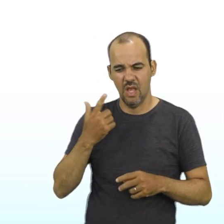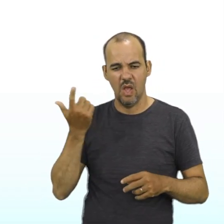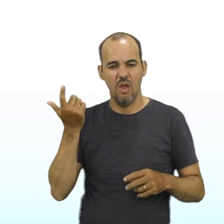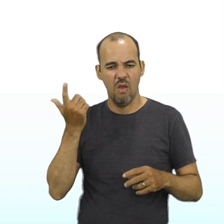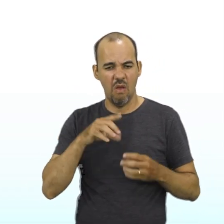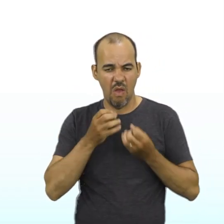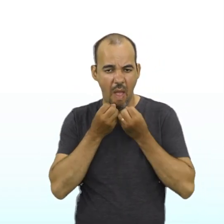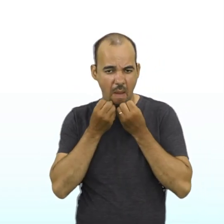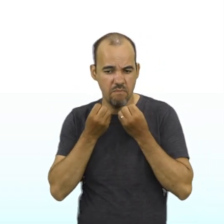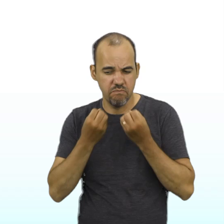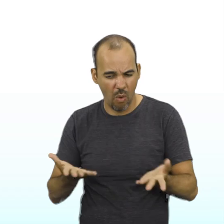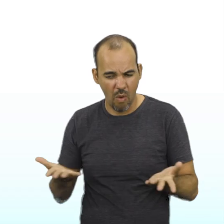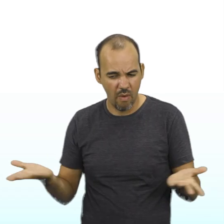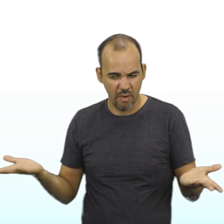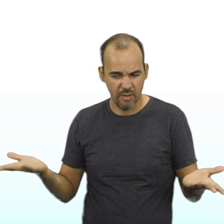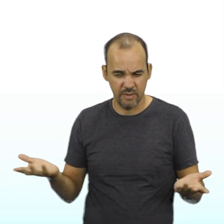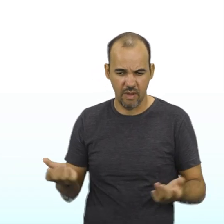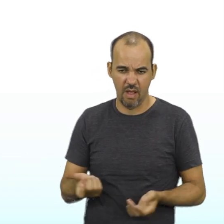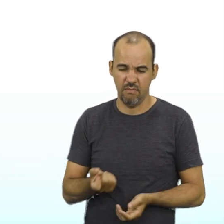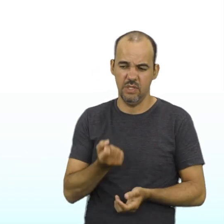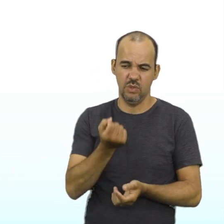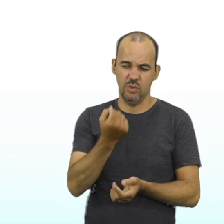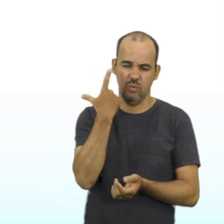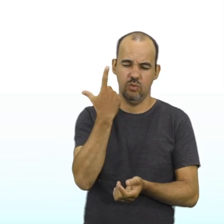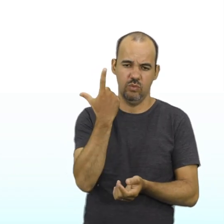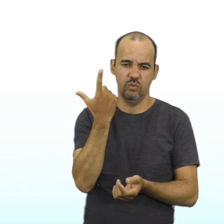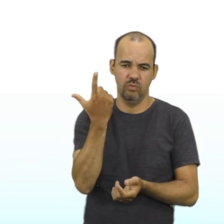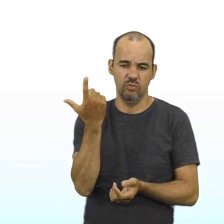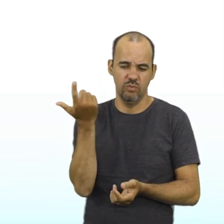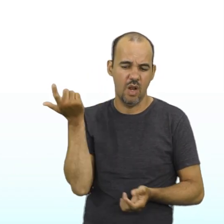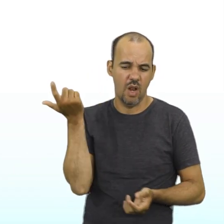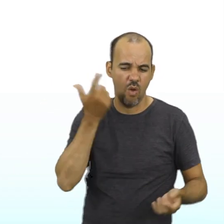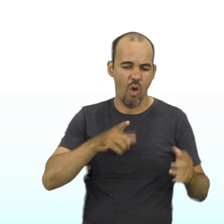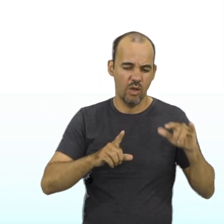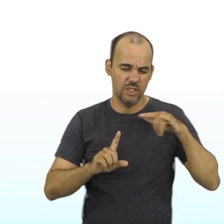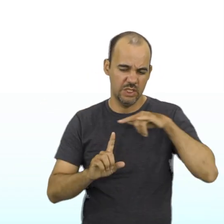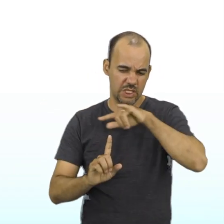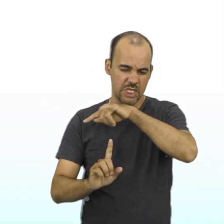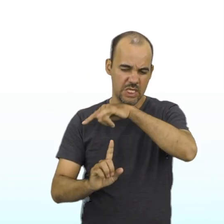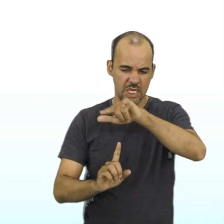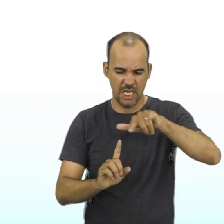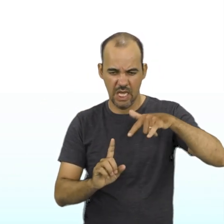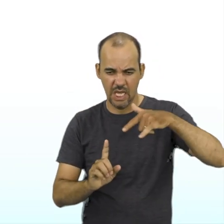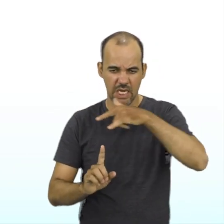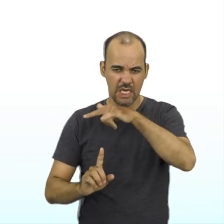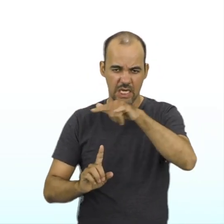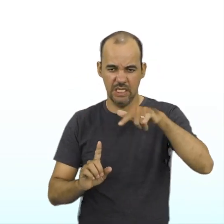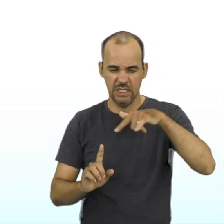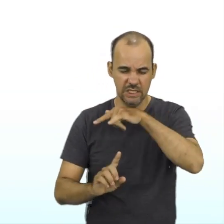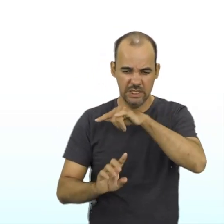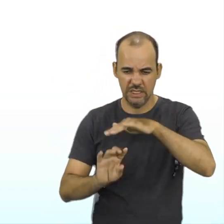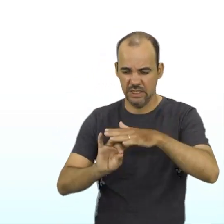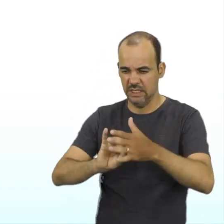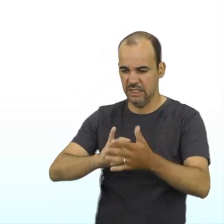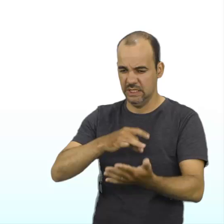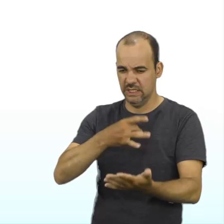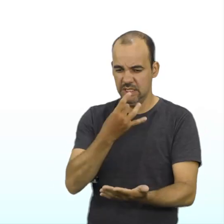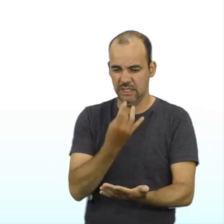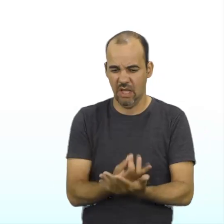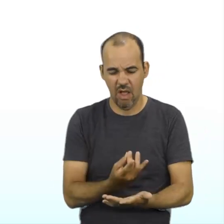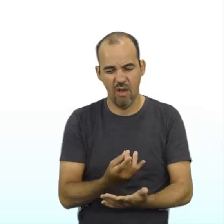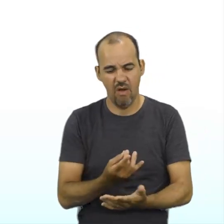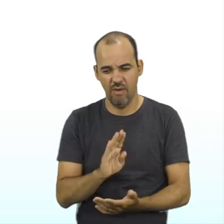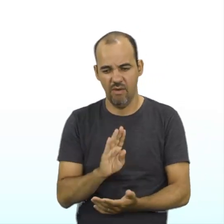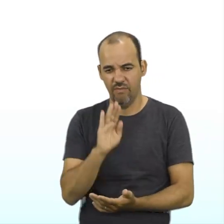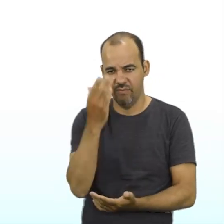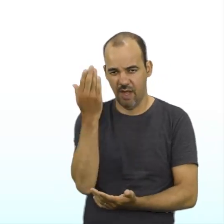expor ao ridículo para se conseguir essa cortina de humo. E nessa questão específica a gente precisa de